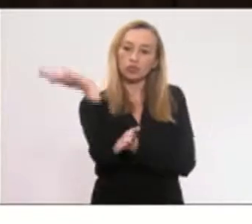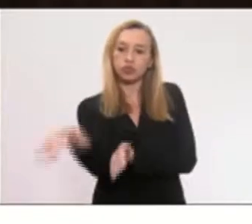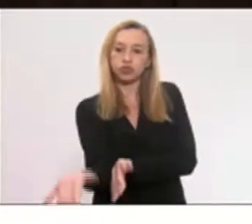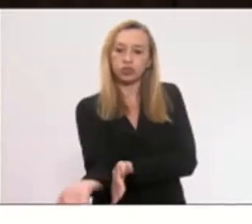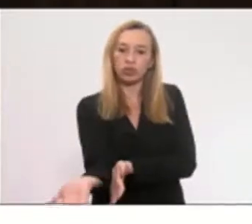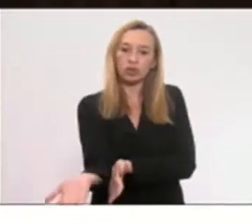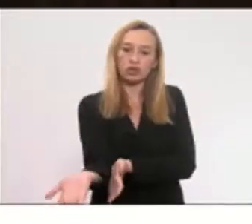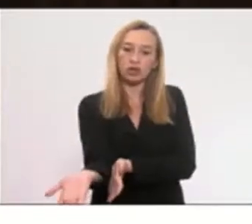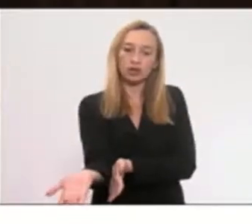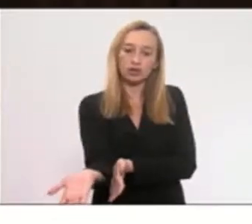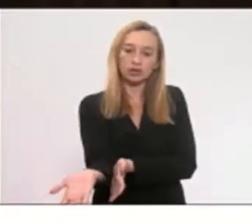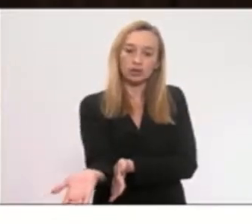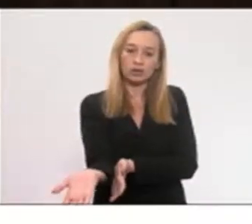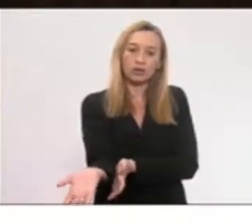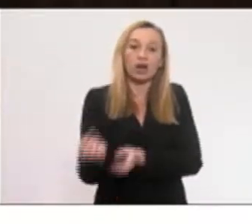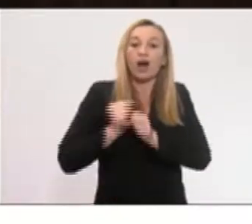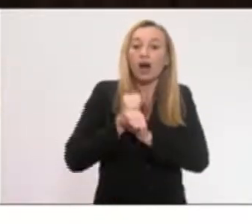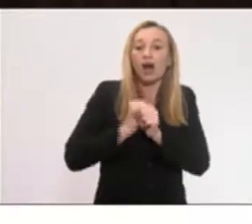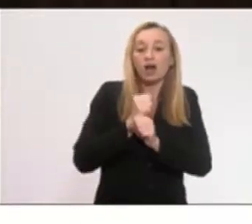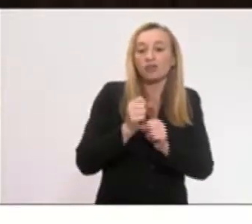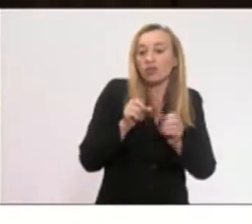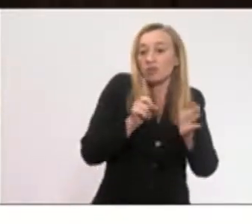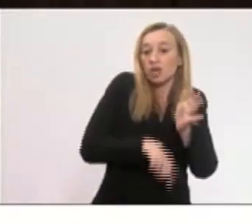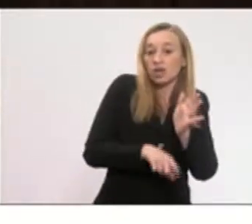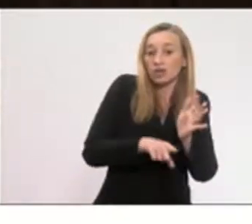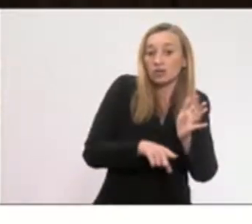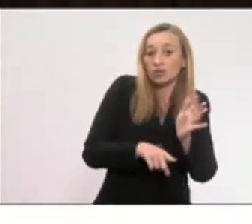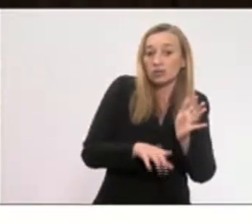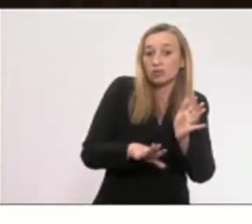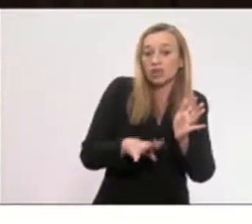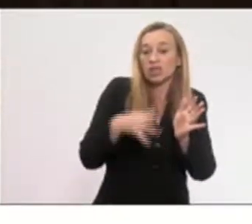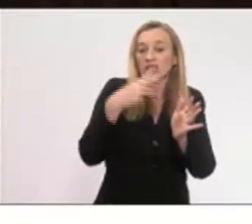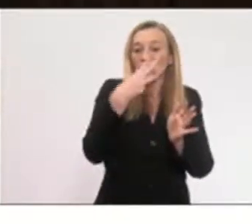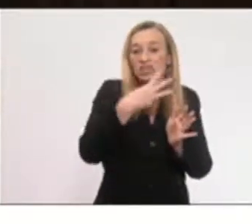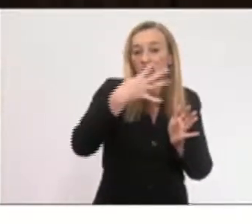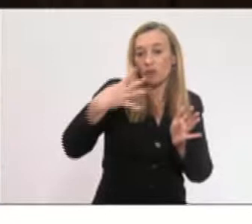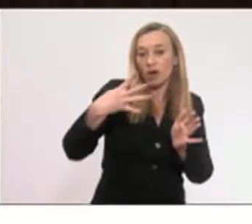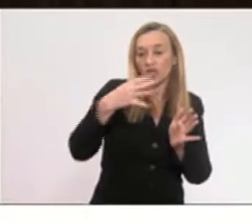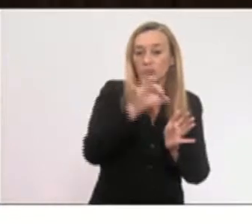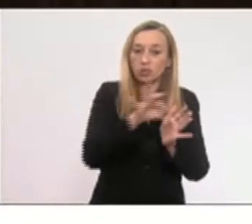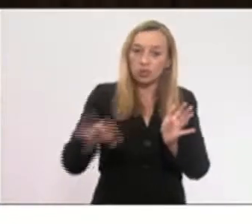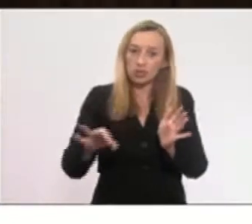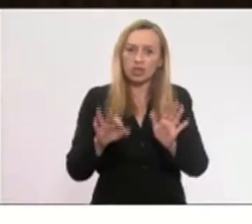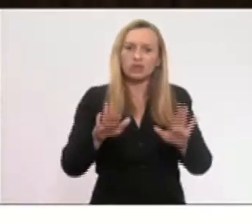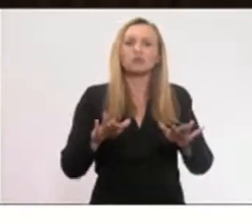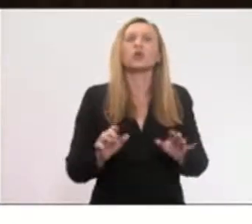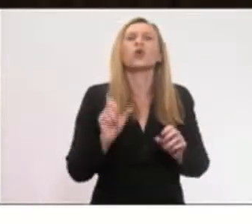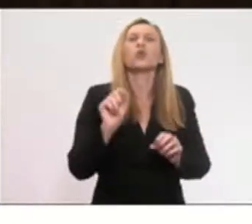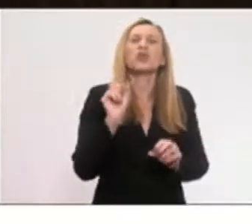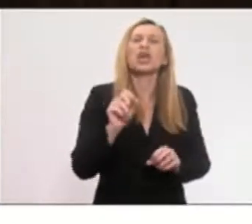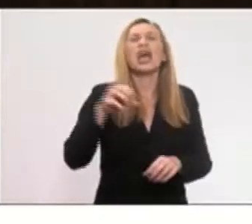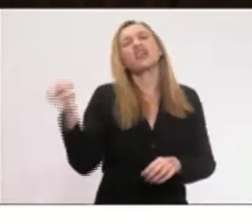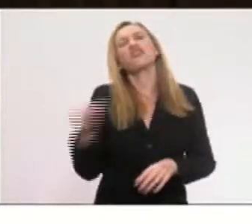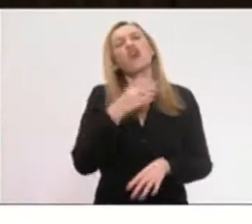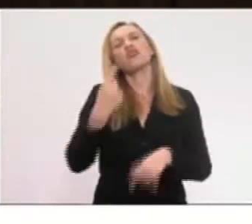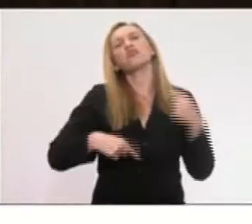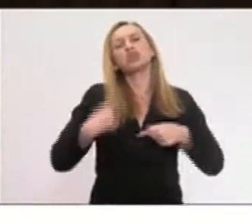A queda foi de 34%. Veja, o que é a nova